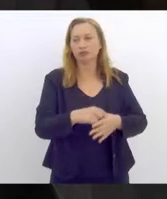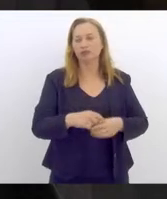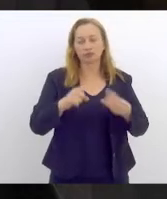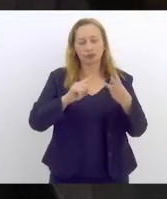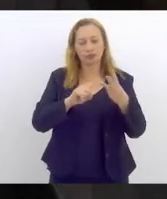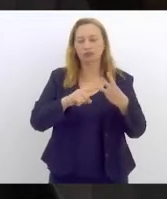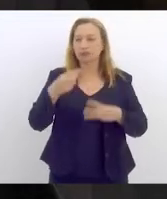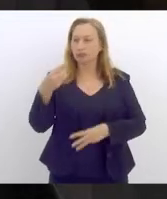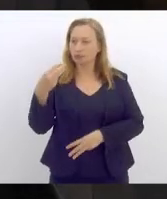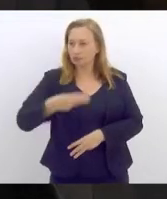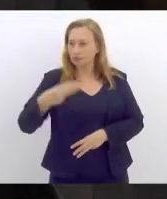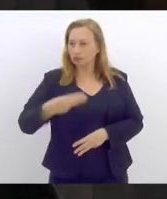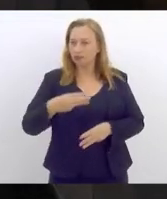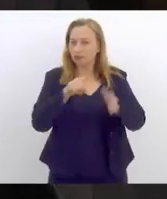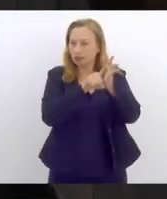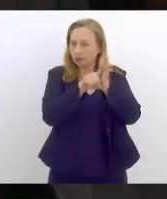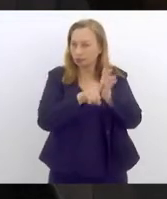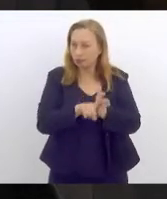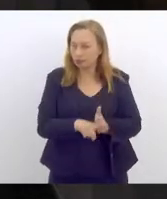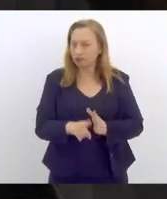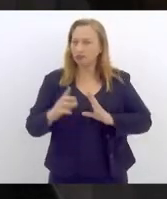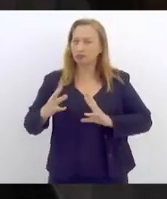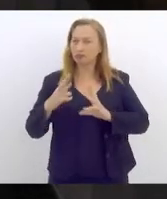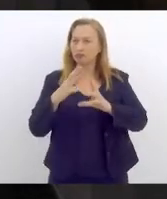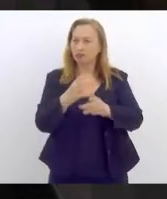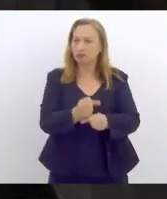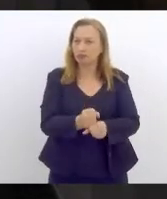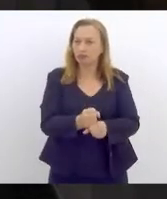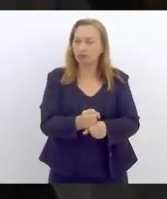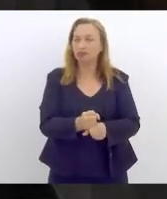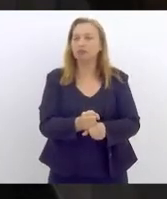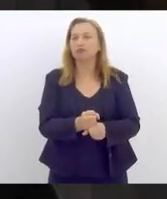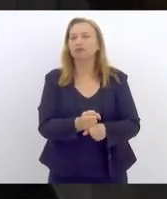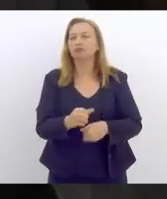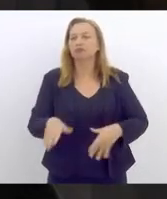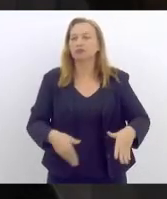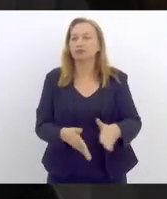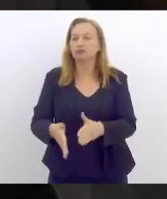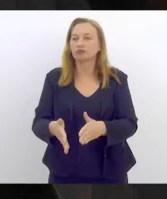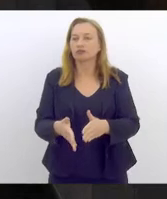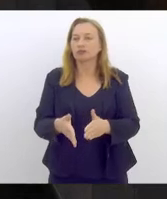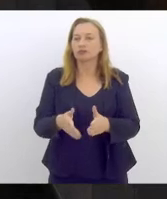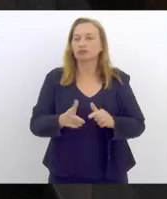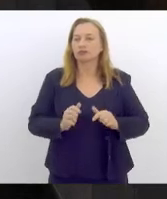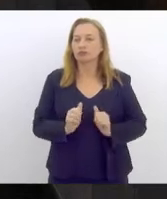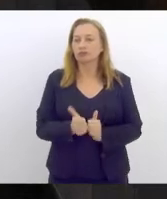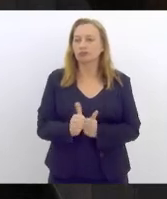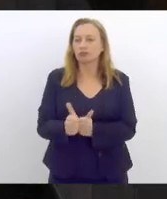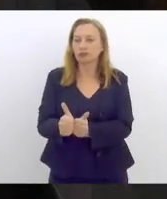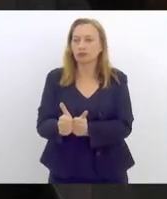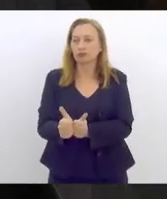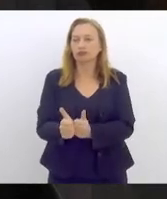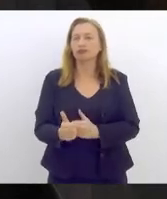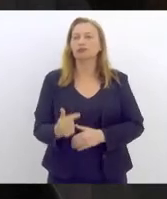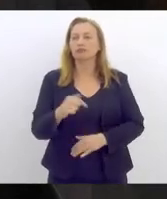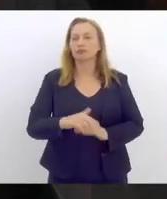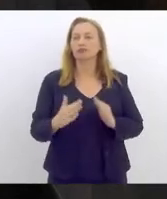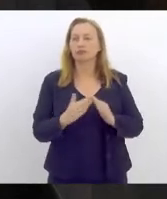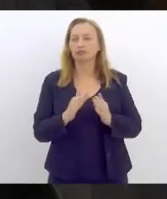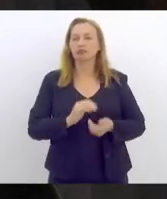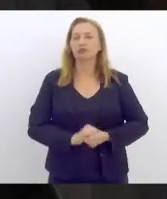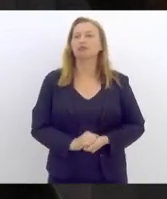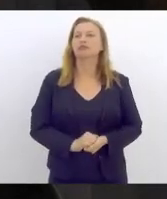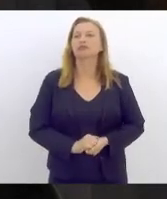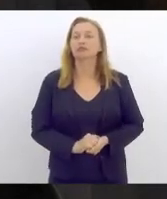uma análise de conjuntura e os rumos que devemos tomar enquanto bancada aqui nessa casa então